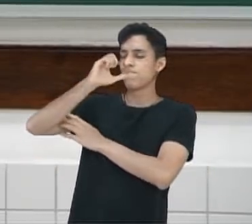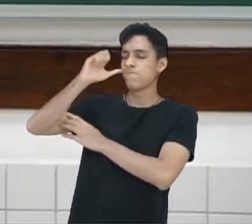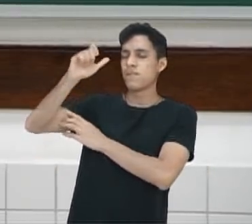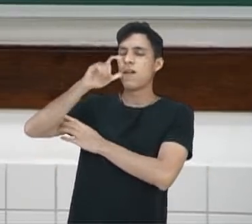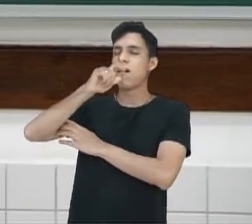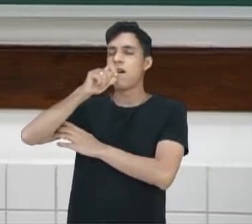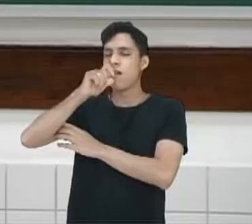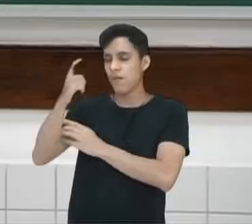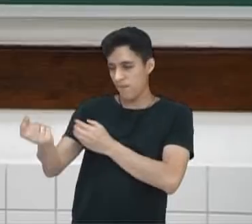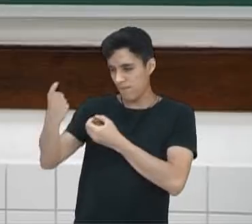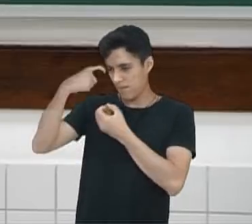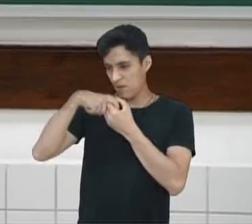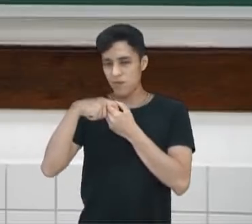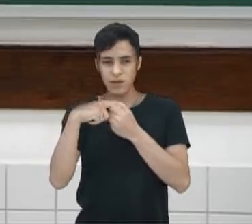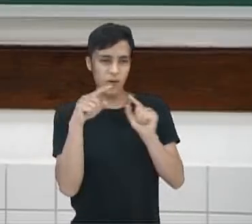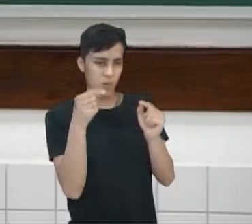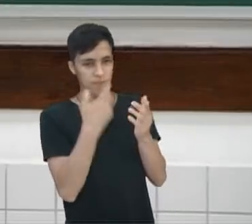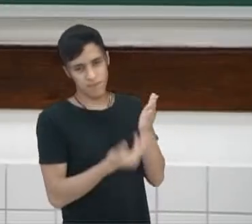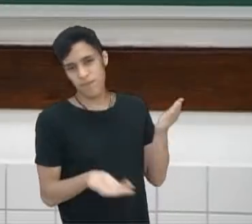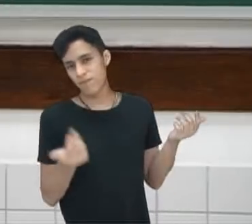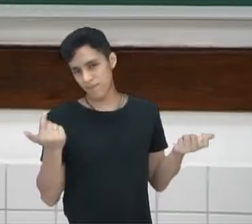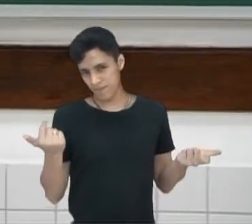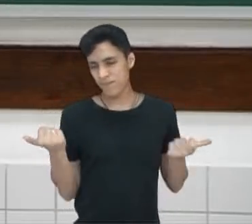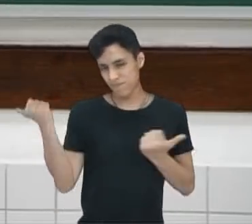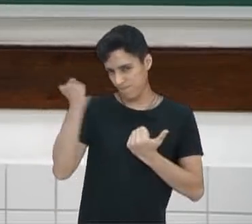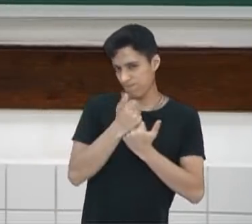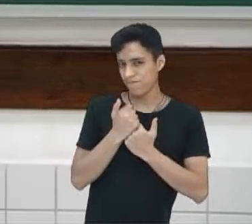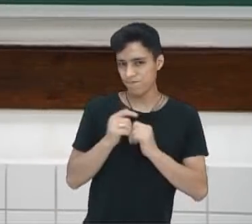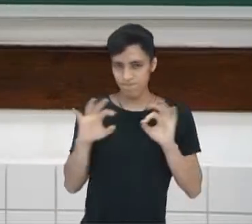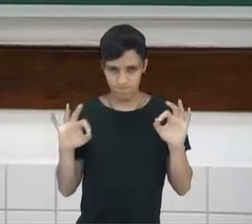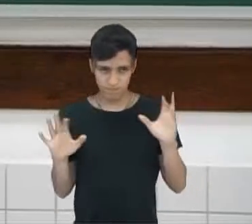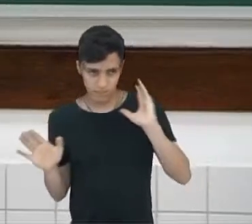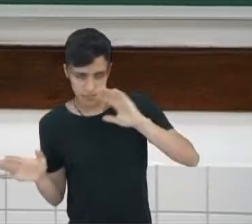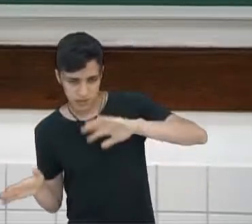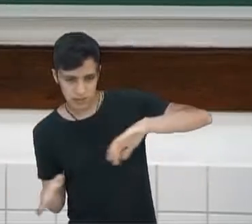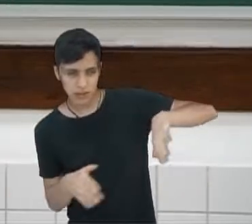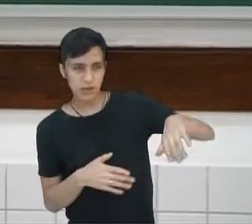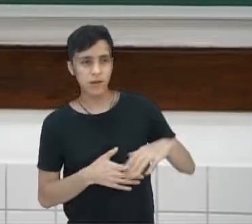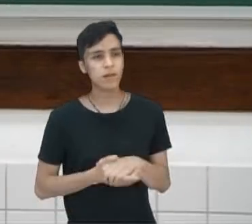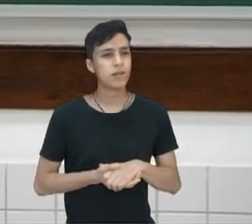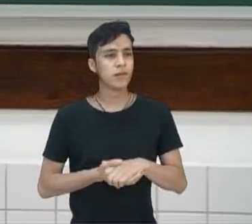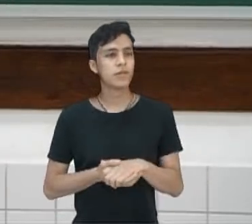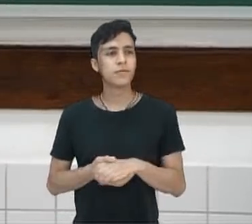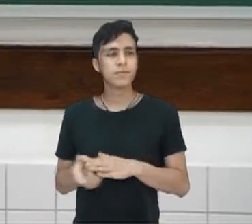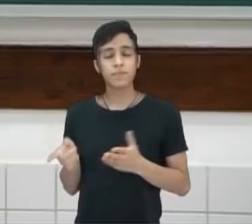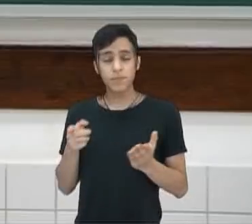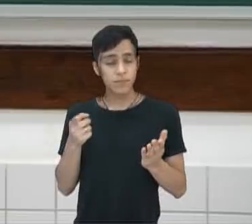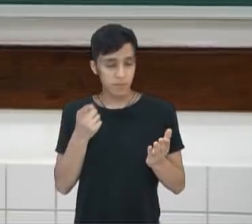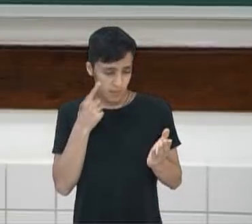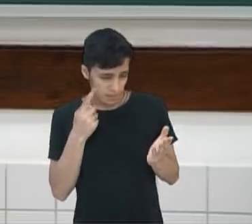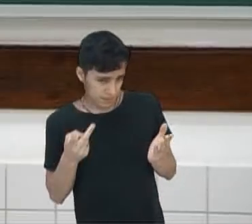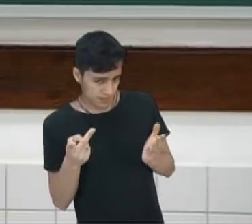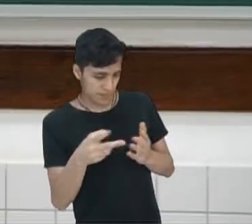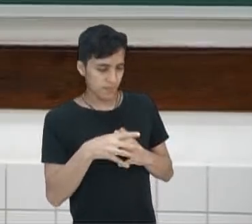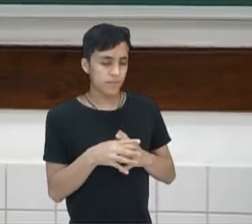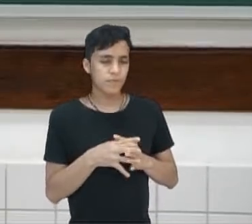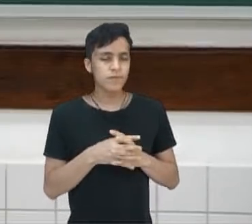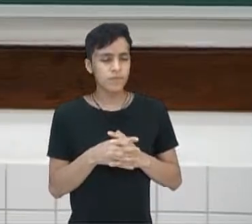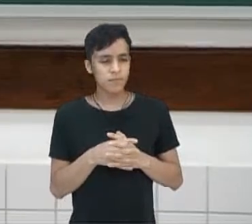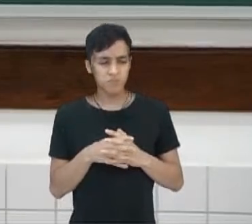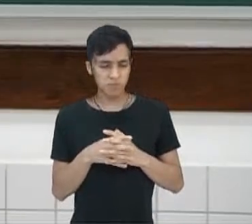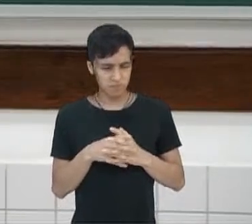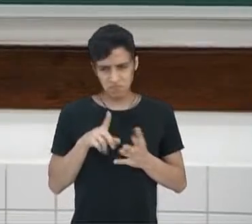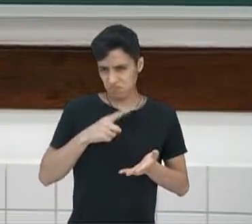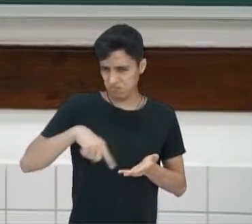para repor a água perdida, certo? E seguindo, então, nós que conseguimos controlar a